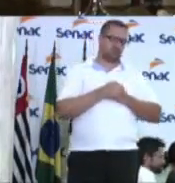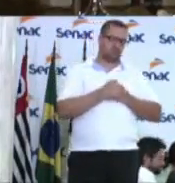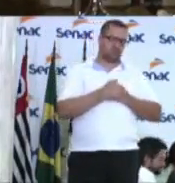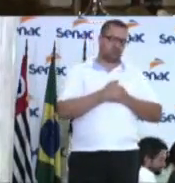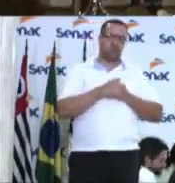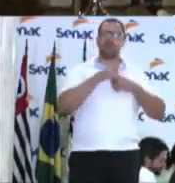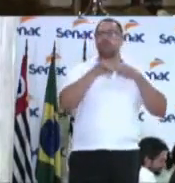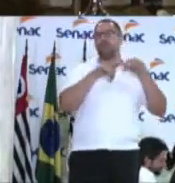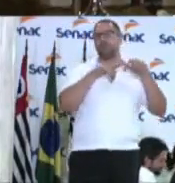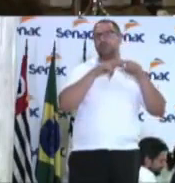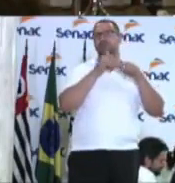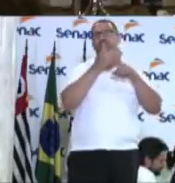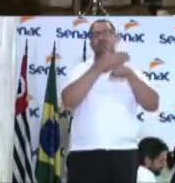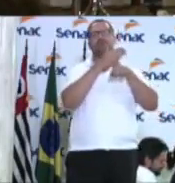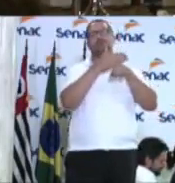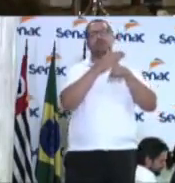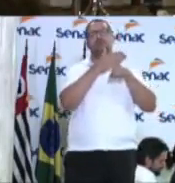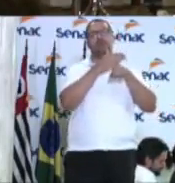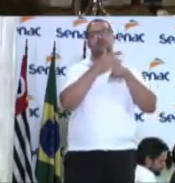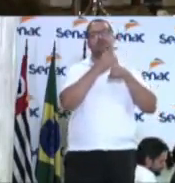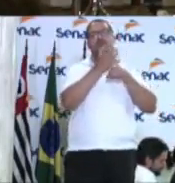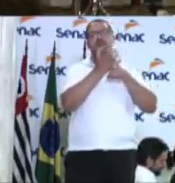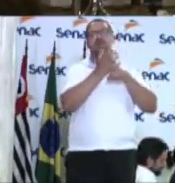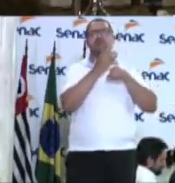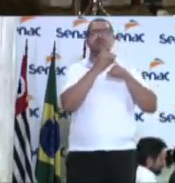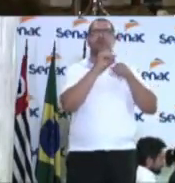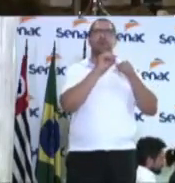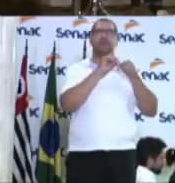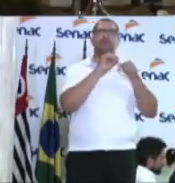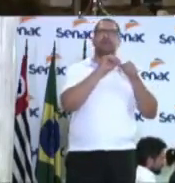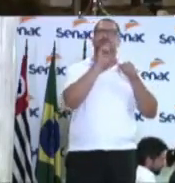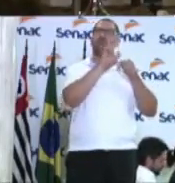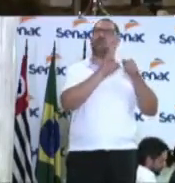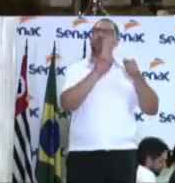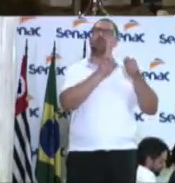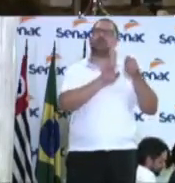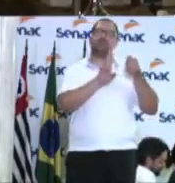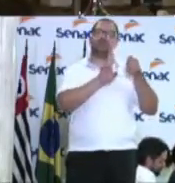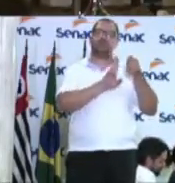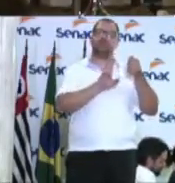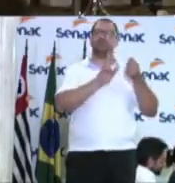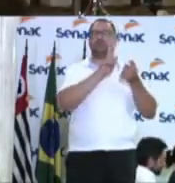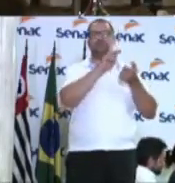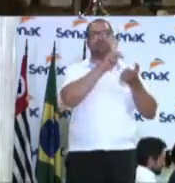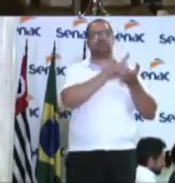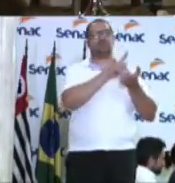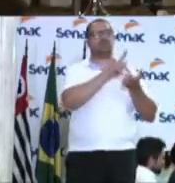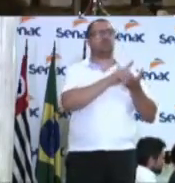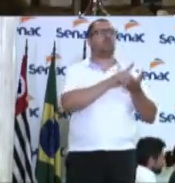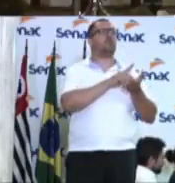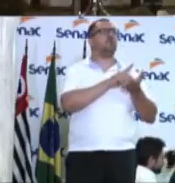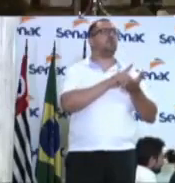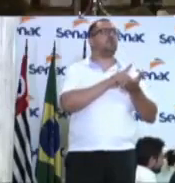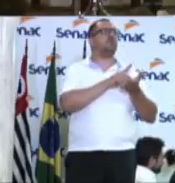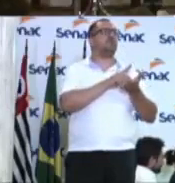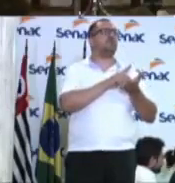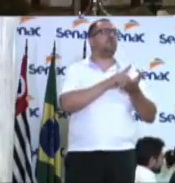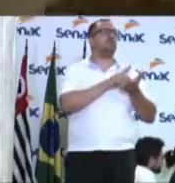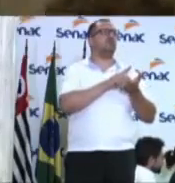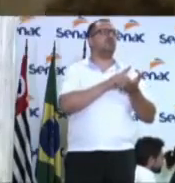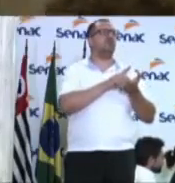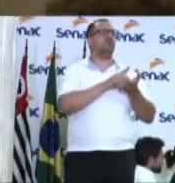um trabalho, um exercício, mas eu prefiro também o que o Nogue falou, que é a sinceridade. Então, a gente não